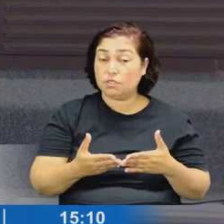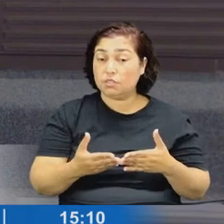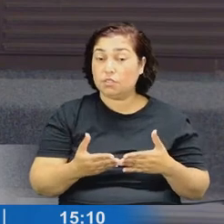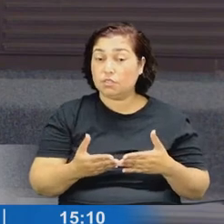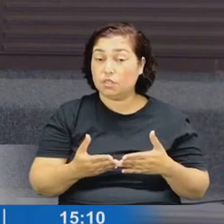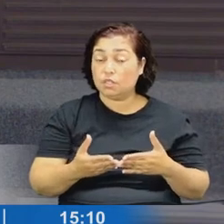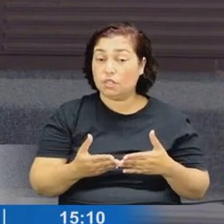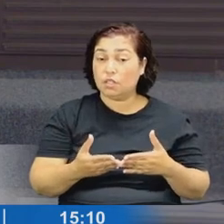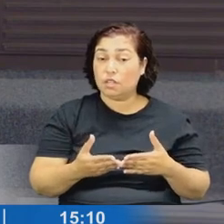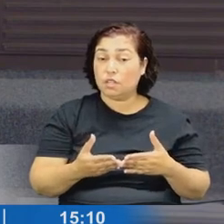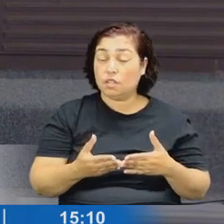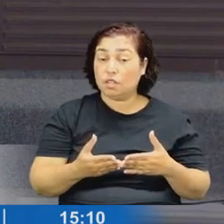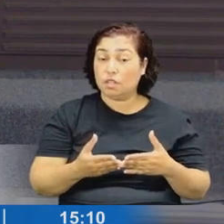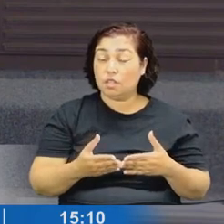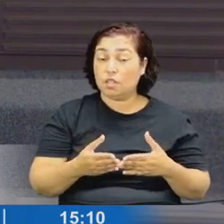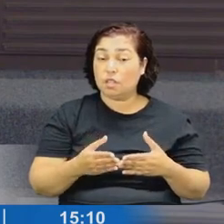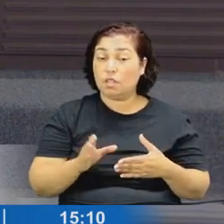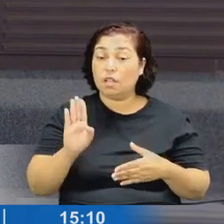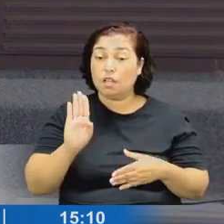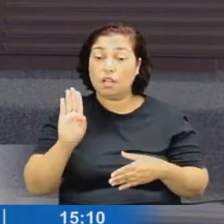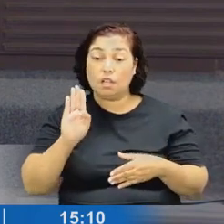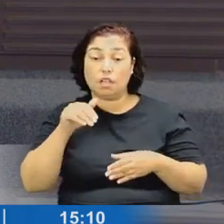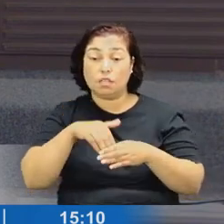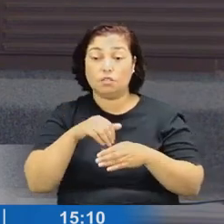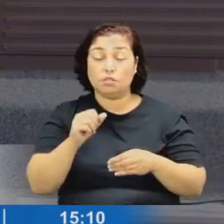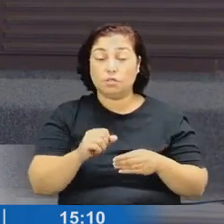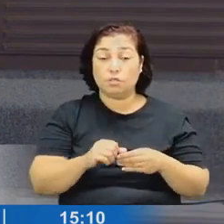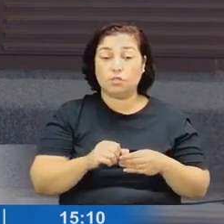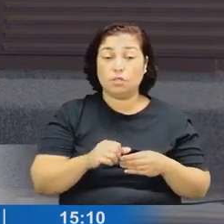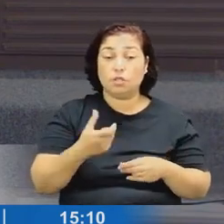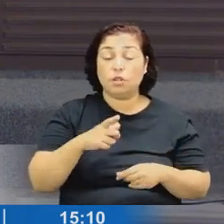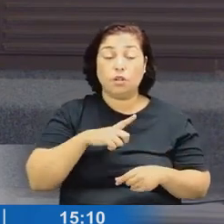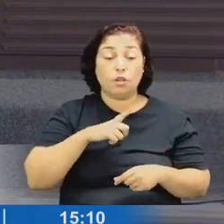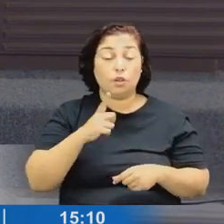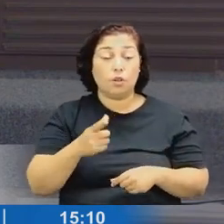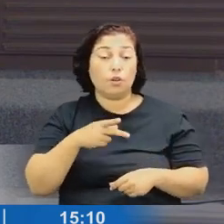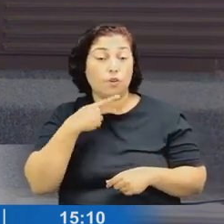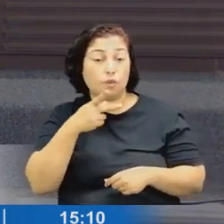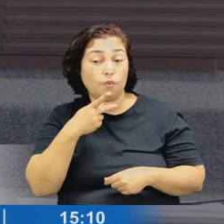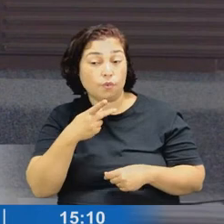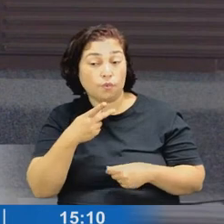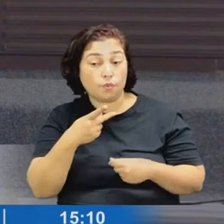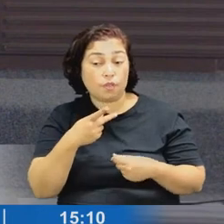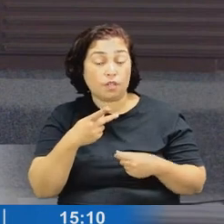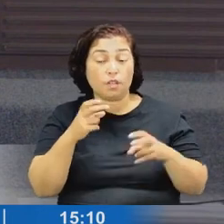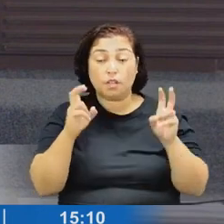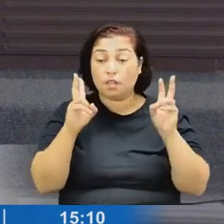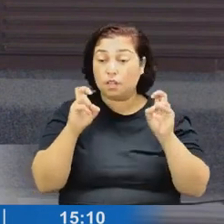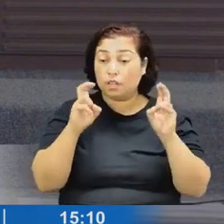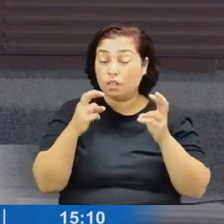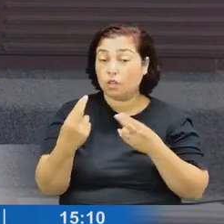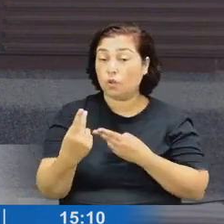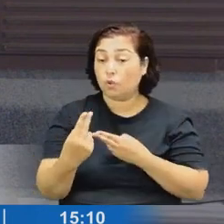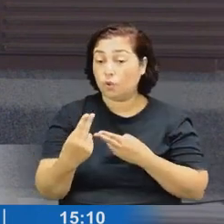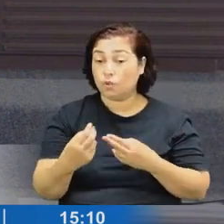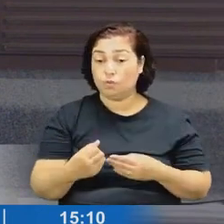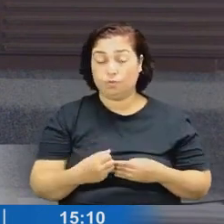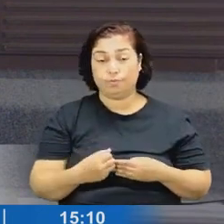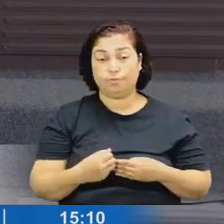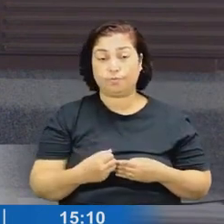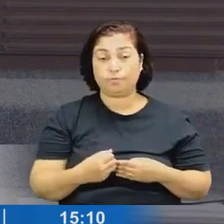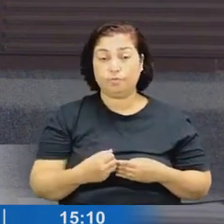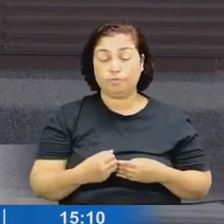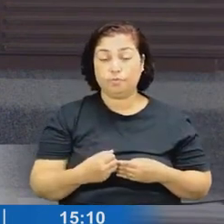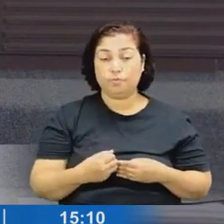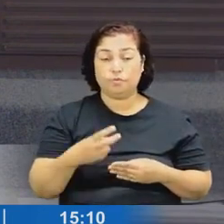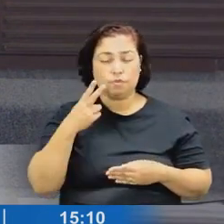é inventar até outros meios de falar a mesma coisa que você falaria na no horário eleitoral só que não era